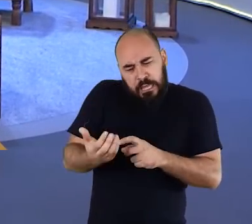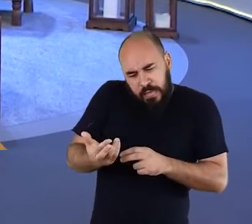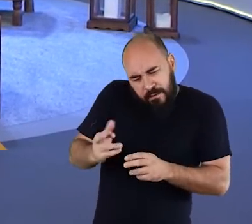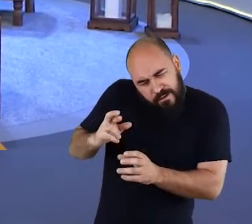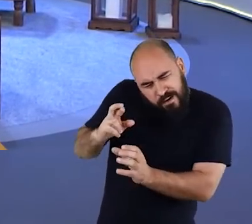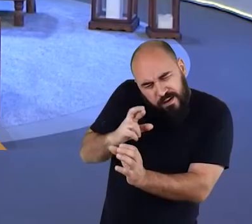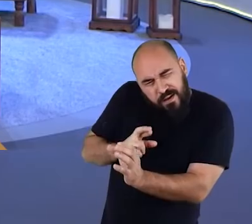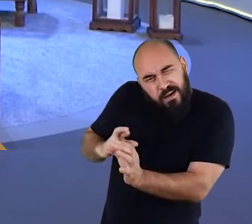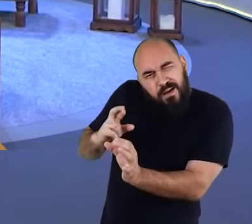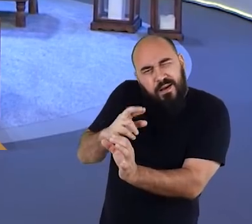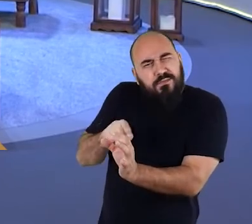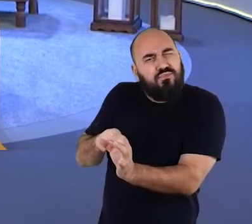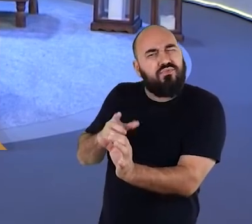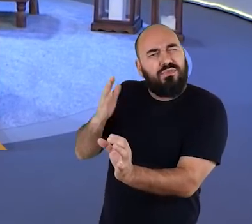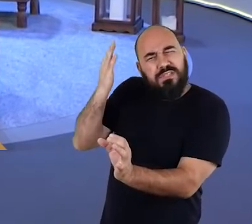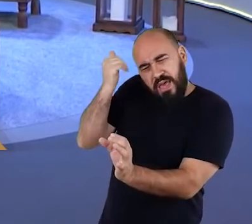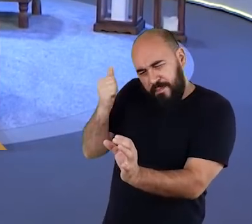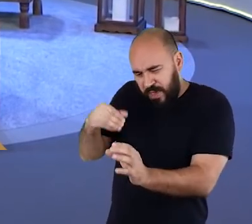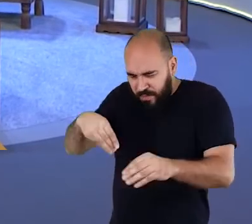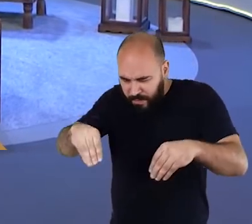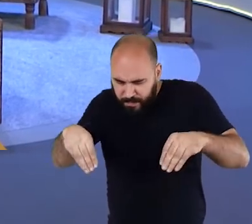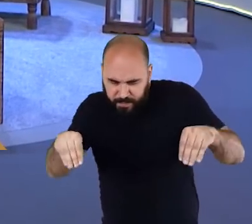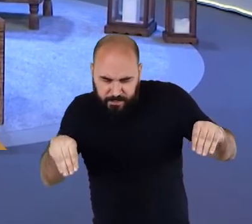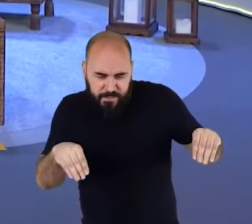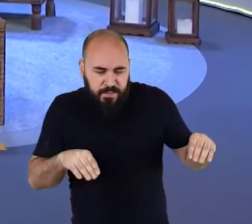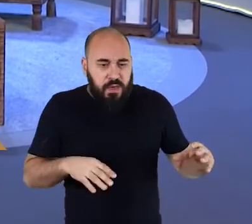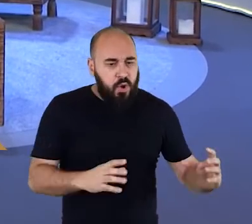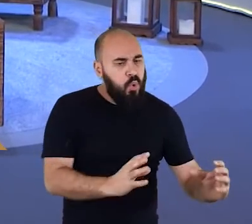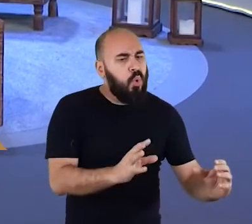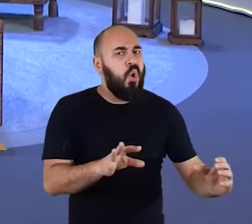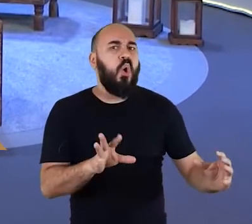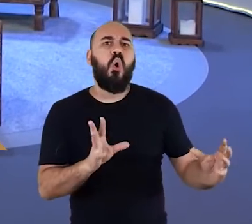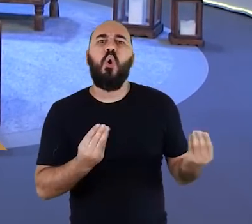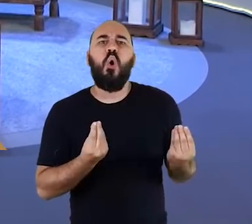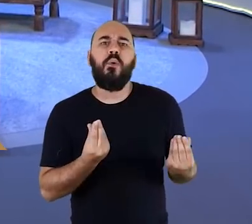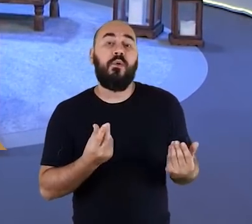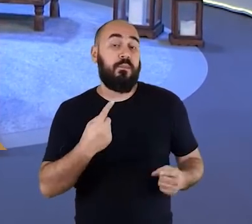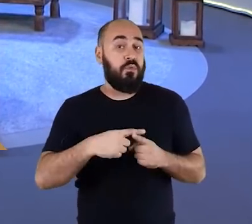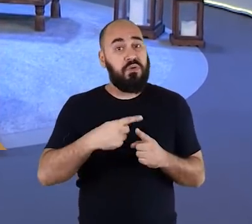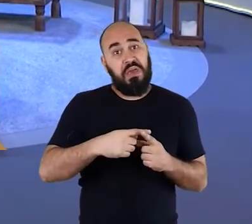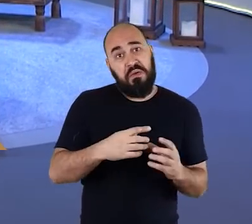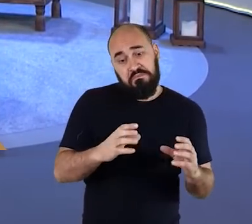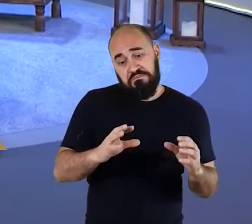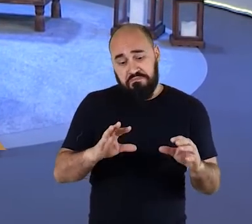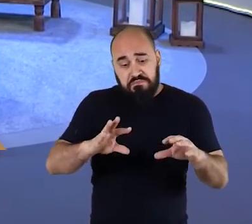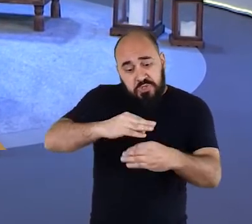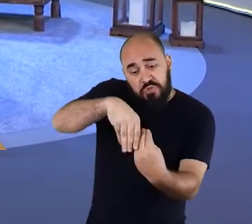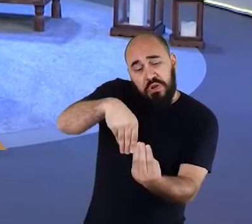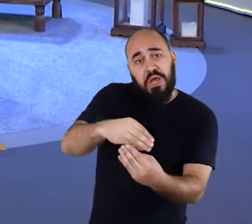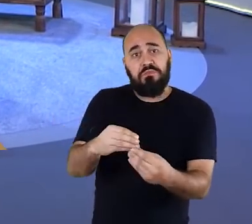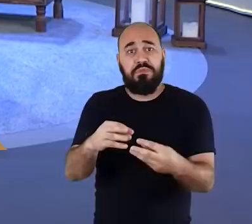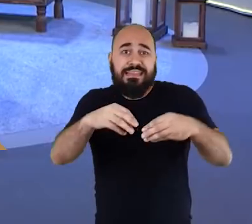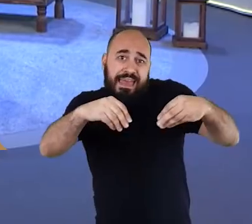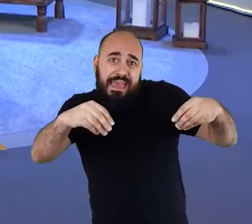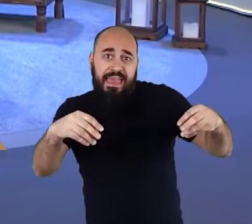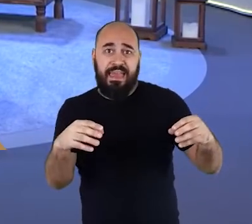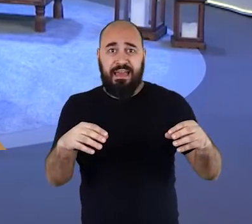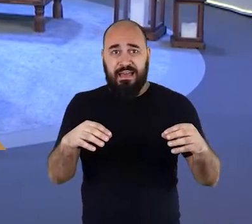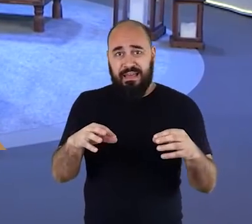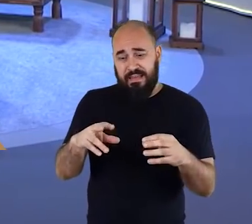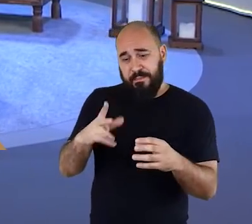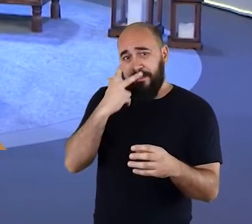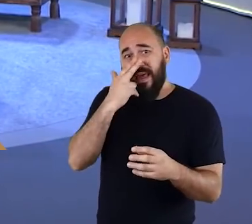no meio da sujeira ali o selo ou a impressão dele, que ainda era menor ainda. Às vezes a impressão de selo era um